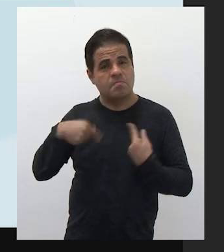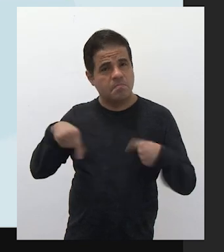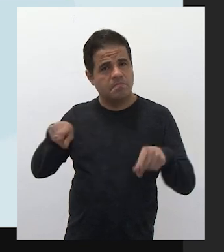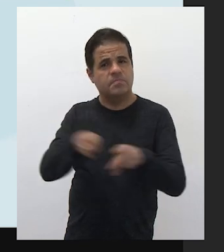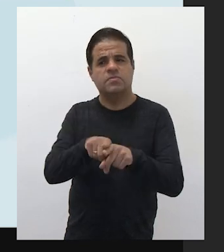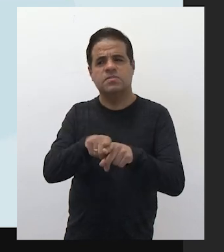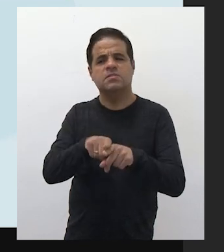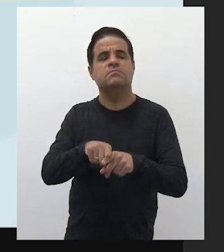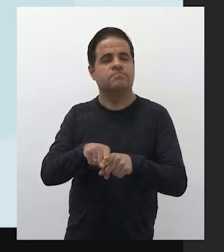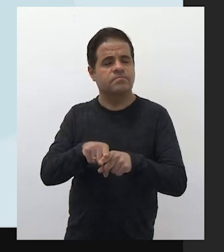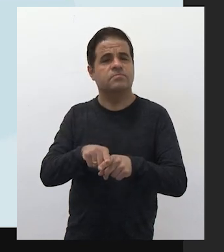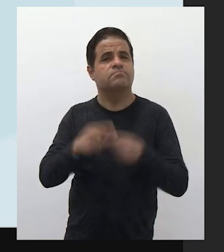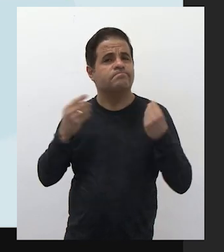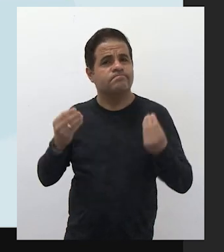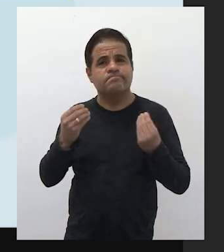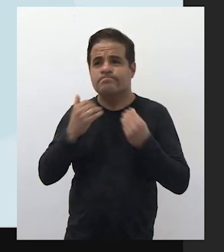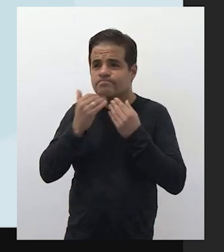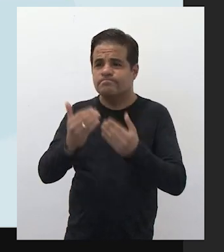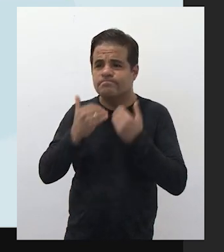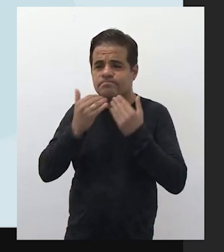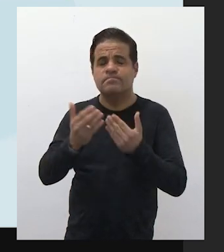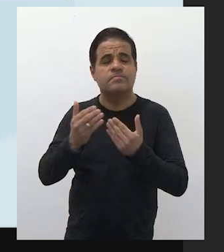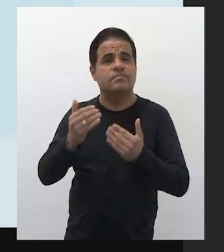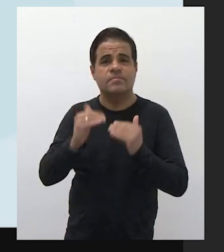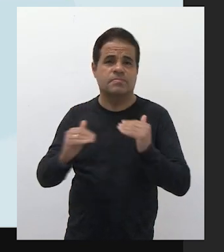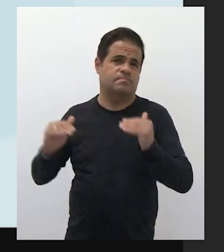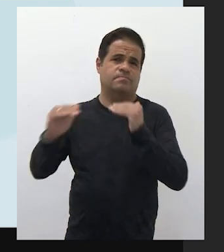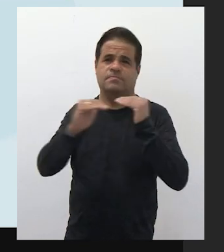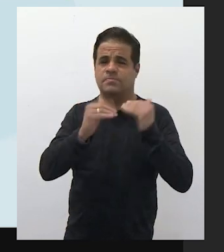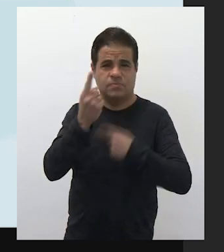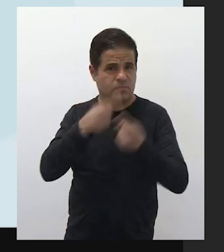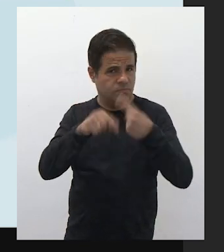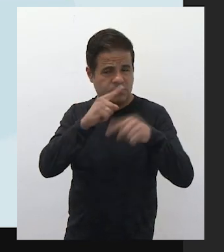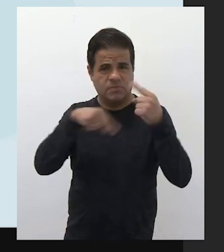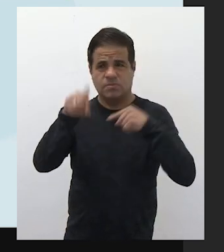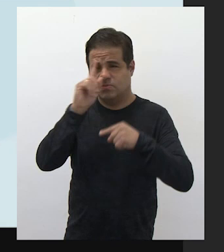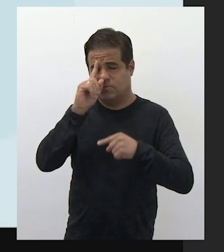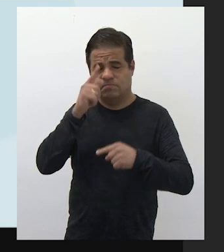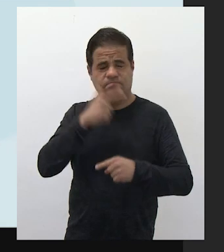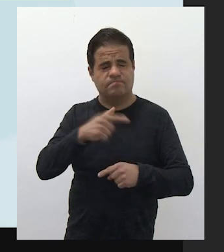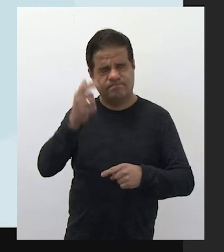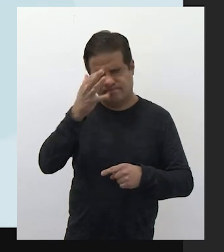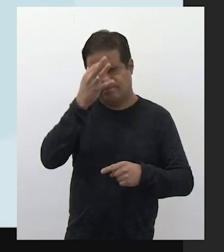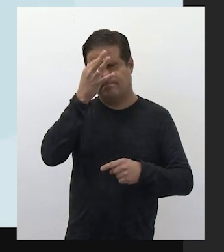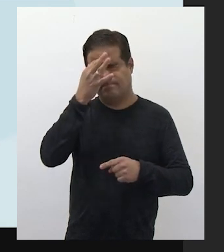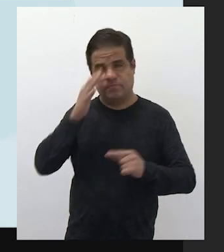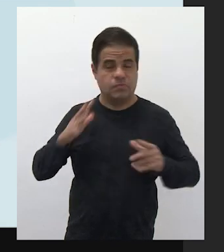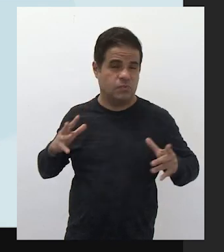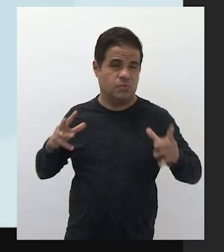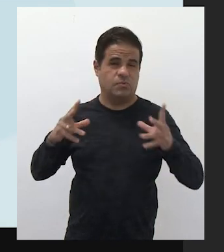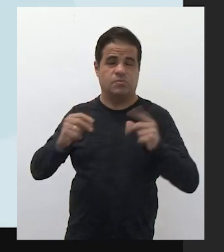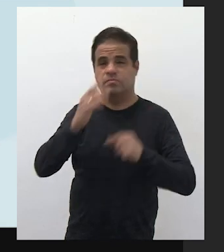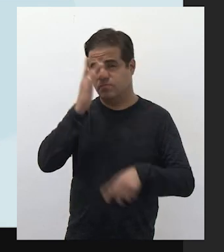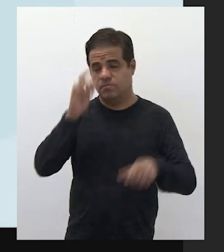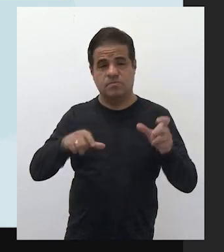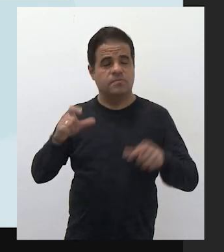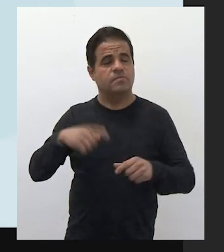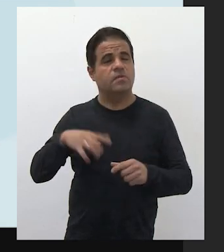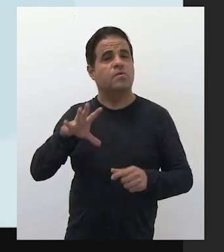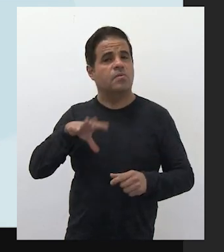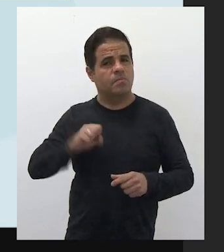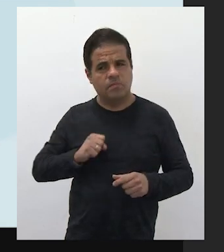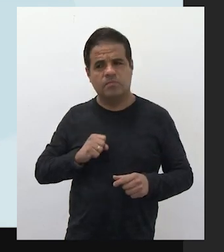parcerias. Mas como não dá, a gente não está nesse nível, né, de evolução espiritual, de consciência, de todo mundo ter um